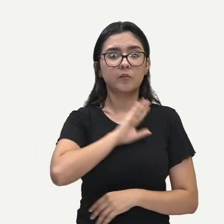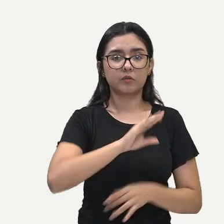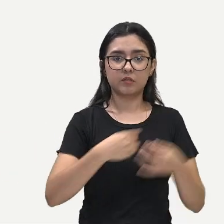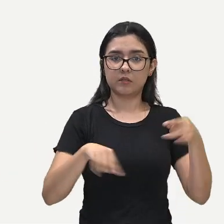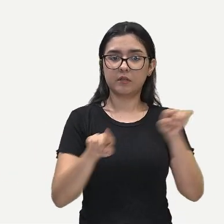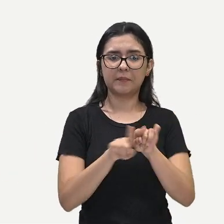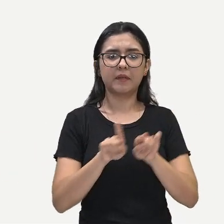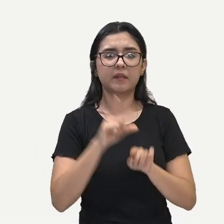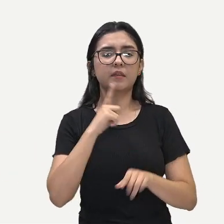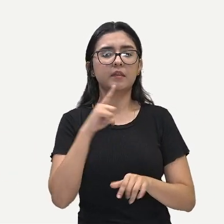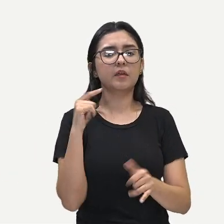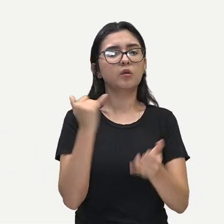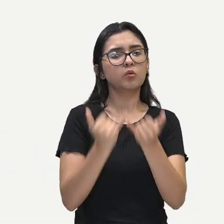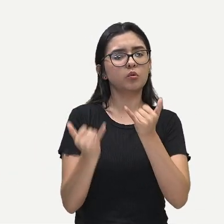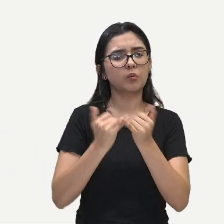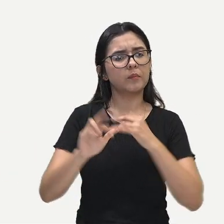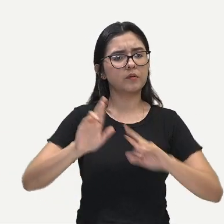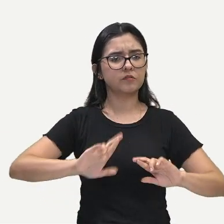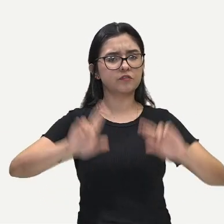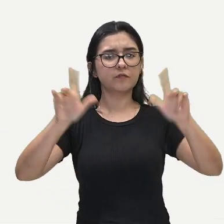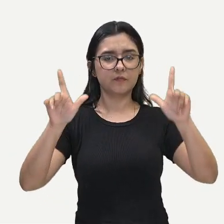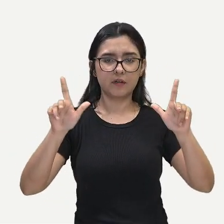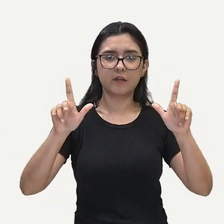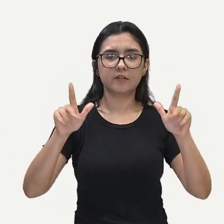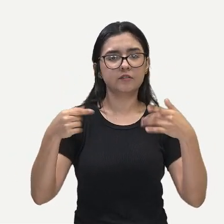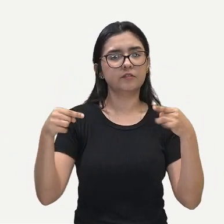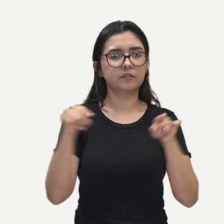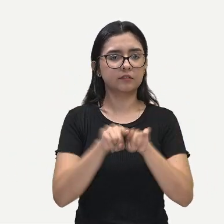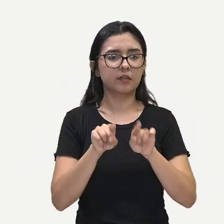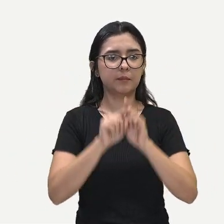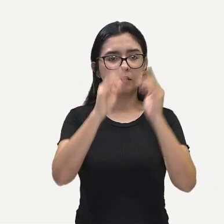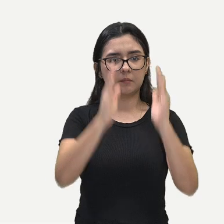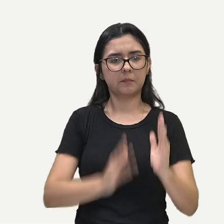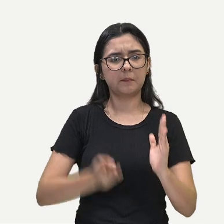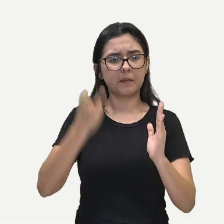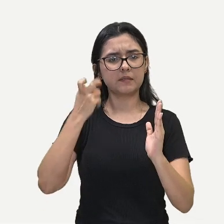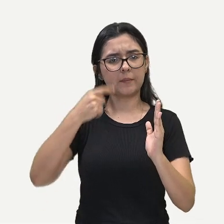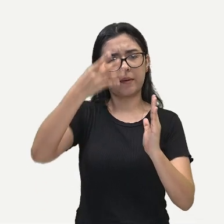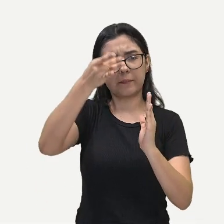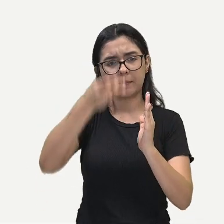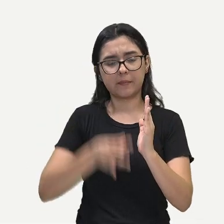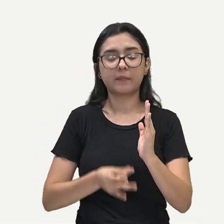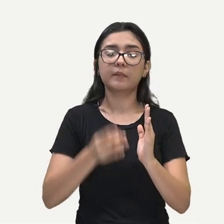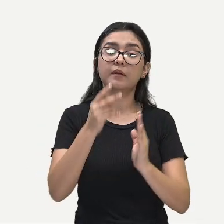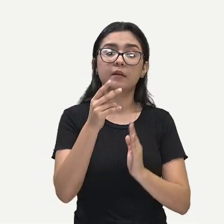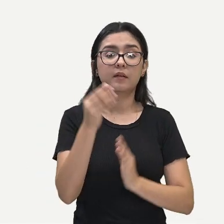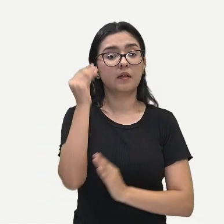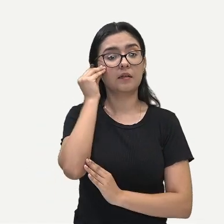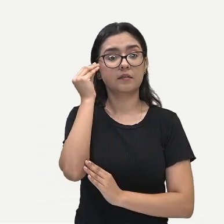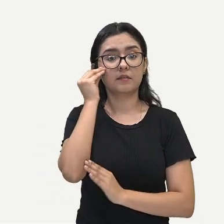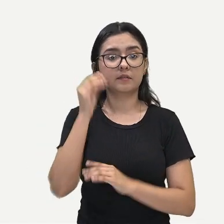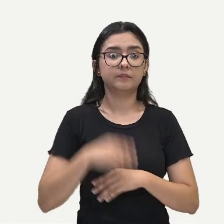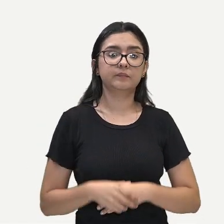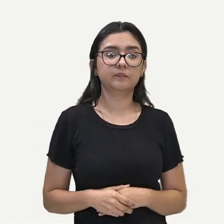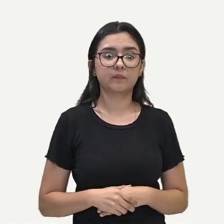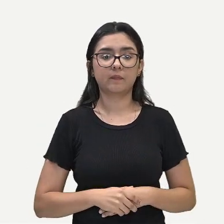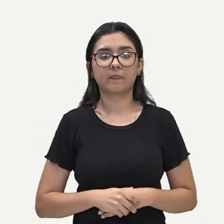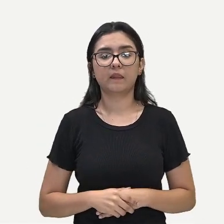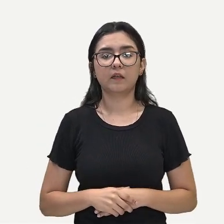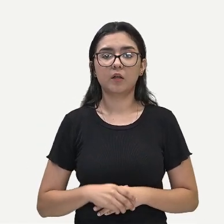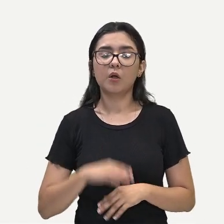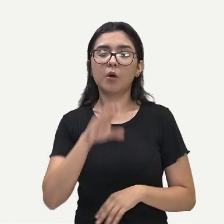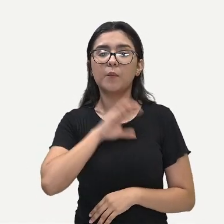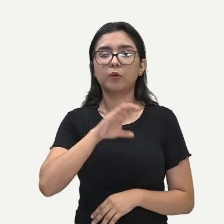números diferentes, tudo bem? Então, observem que, por exemplo, 2, no português nós